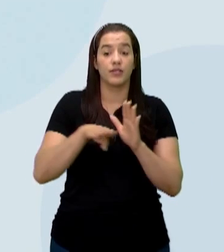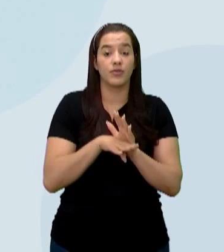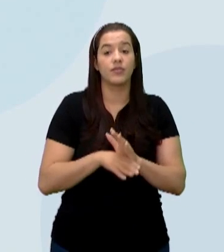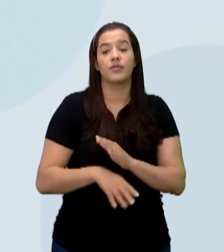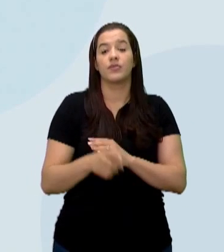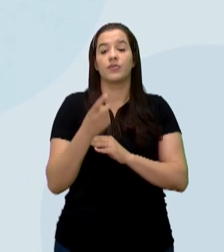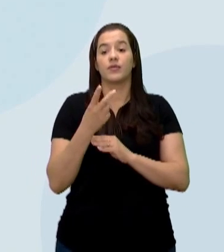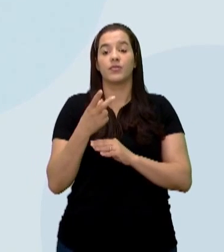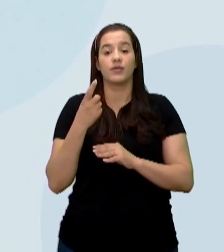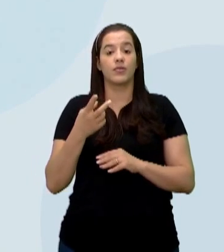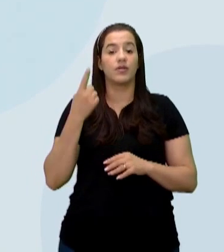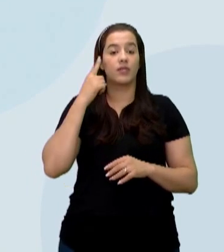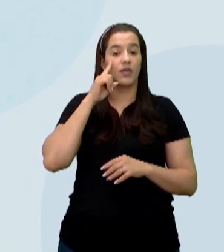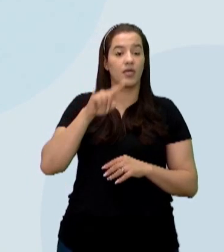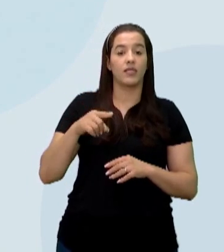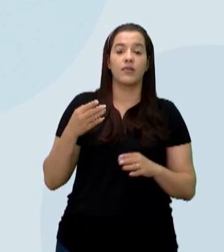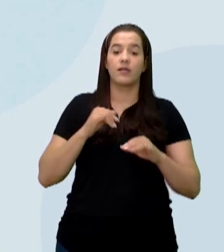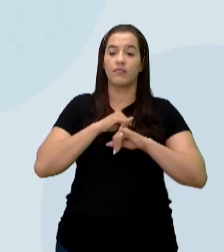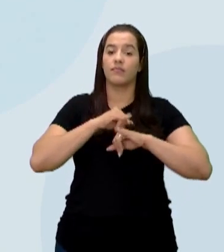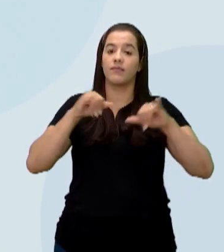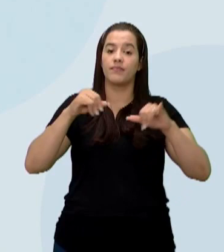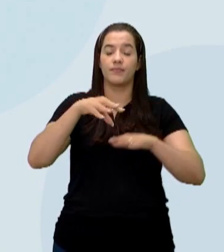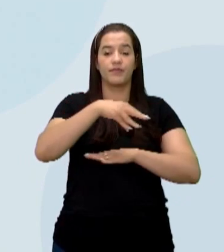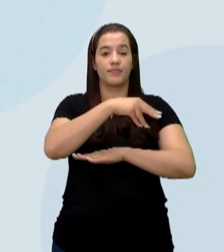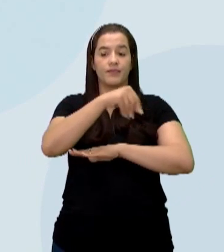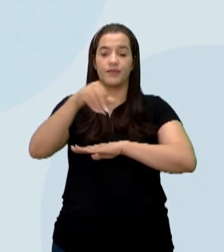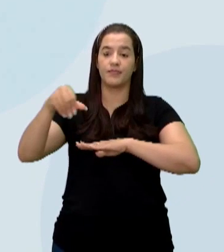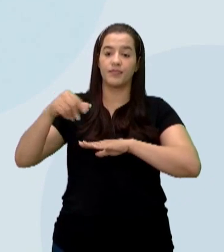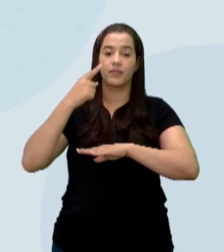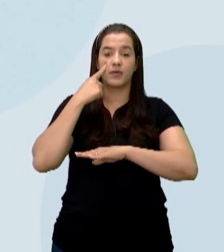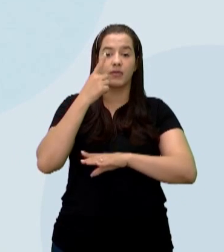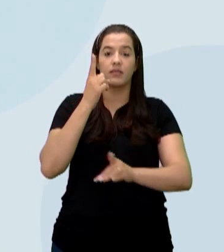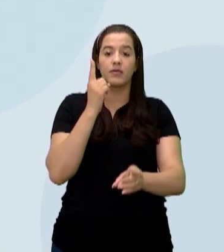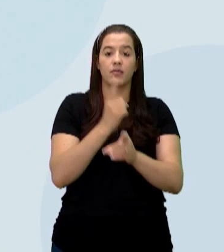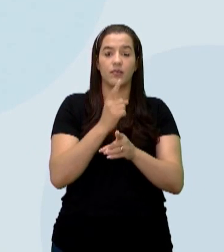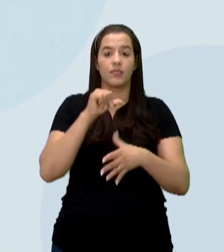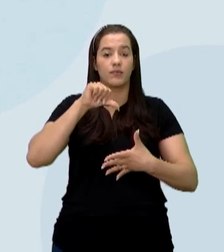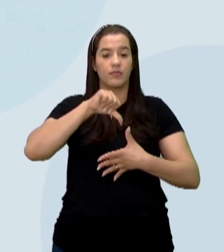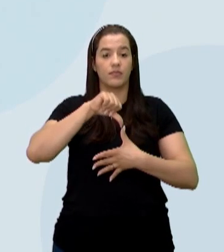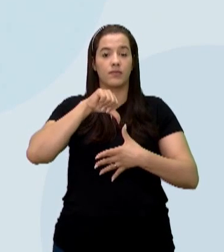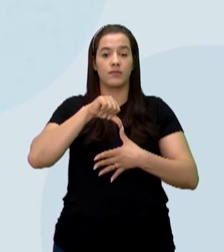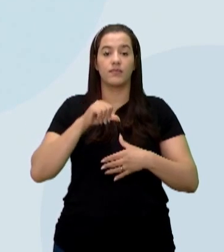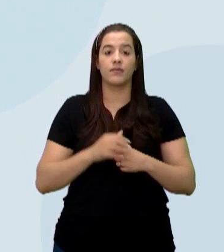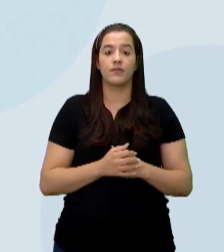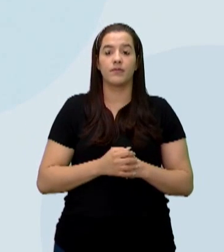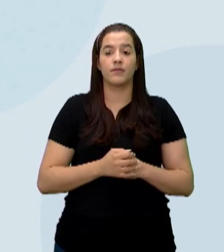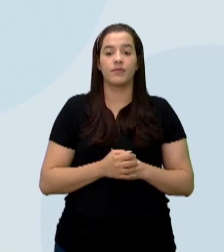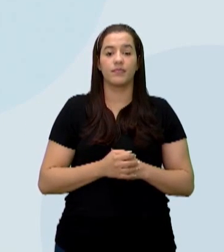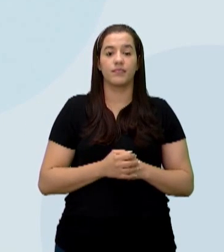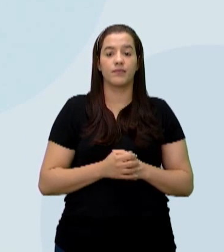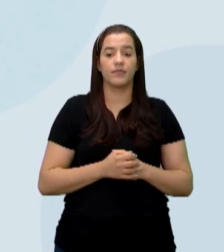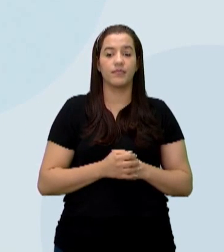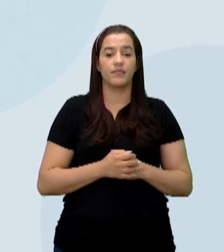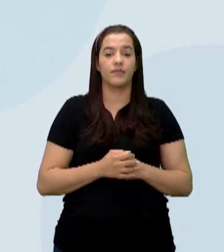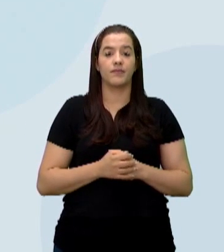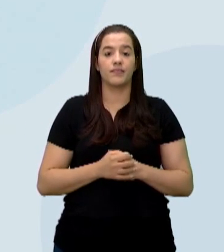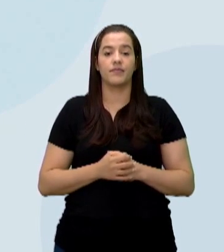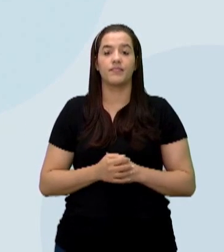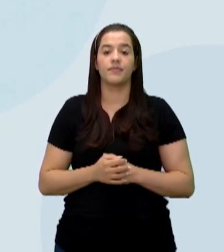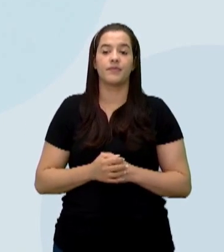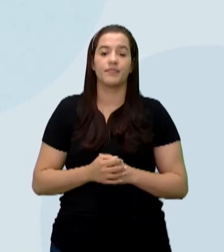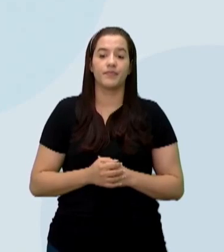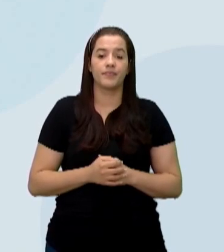de 12, um marinheiro anunciou terra à vista. Então, ok, né? A América estava